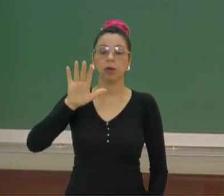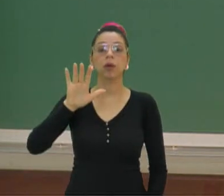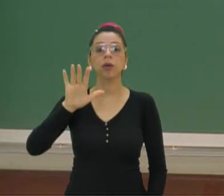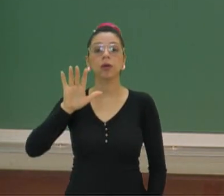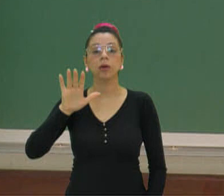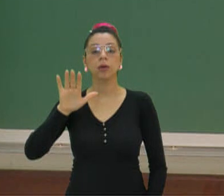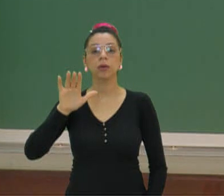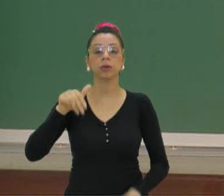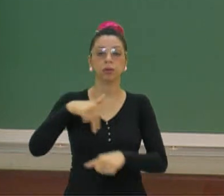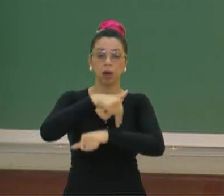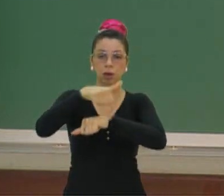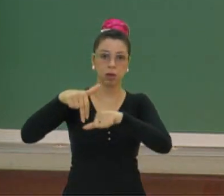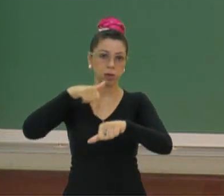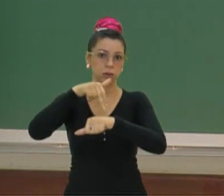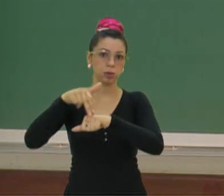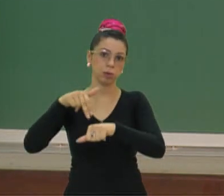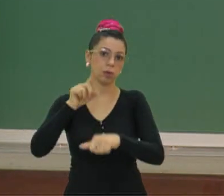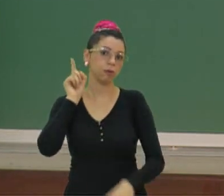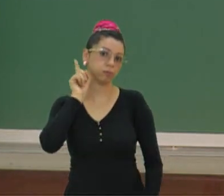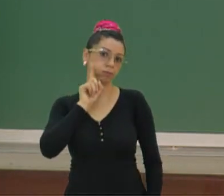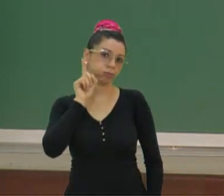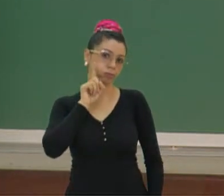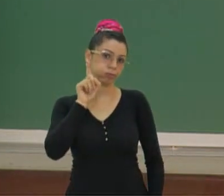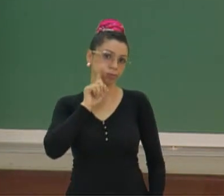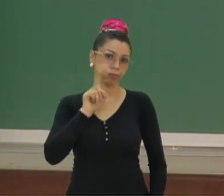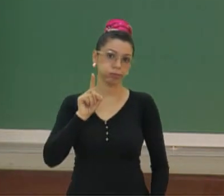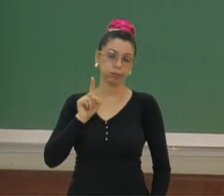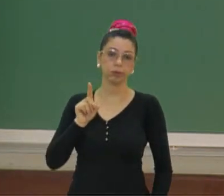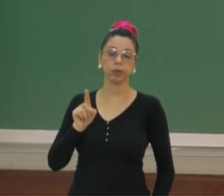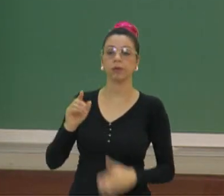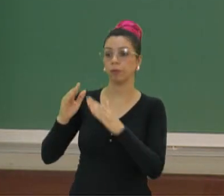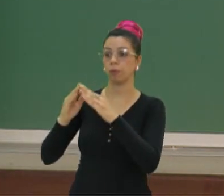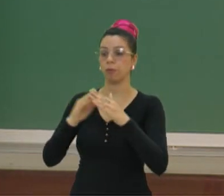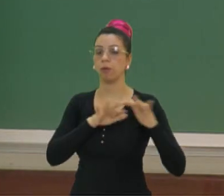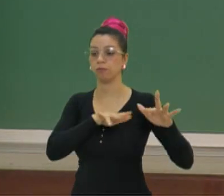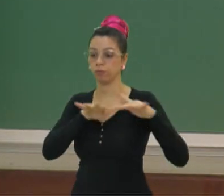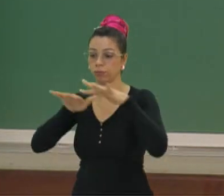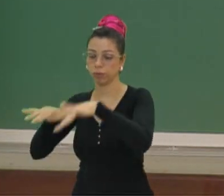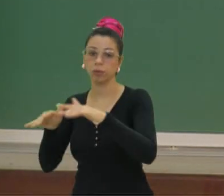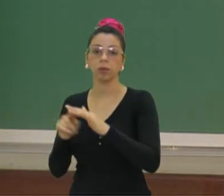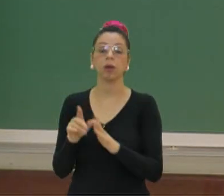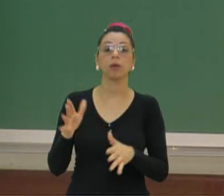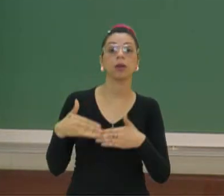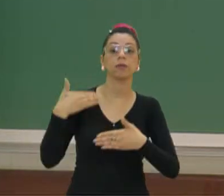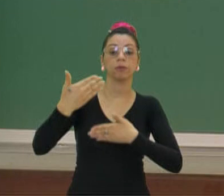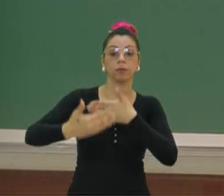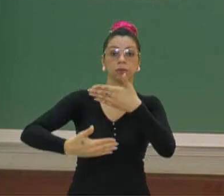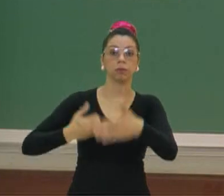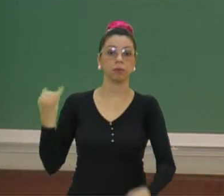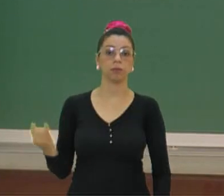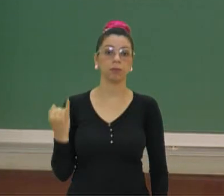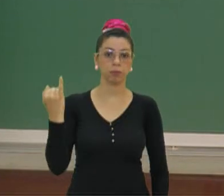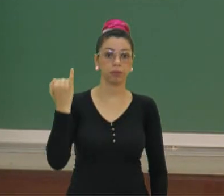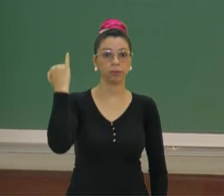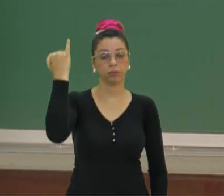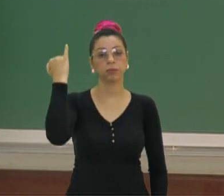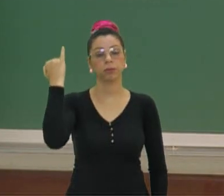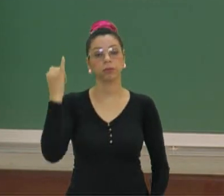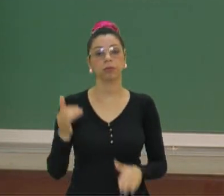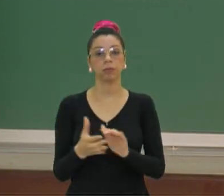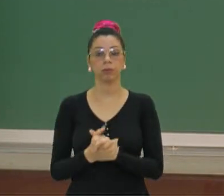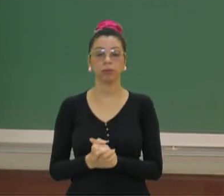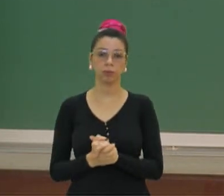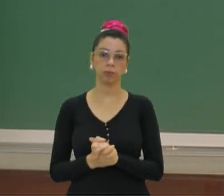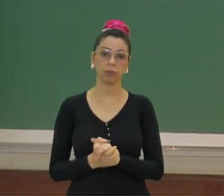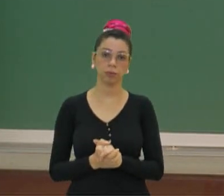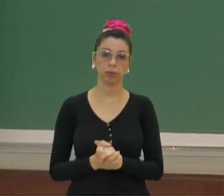nações americanas suas colônias, né? Nesse processo, eles foram importantes até para a independência, como, por exemplo, de Cuba, já analisamos isso,